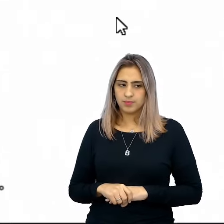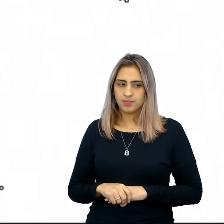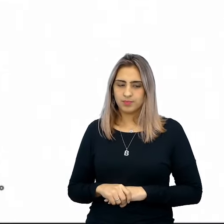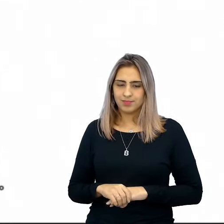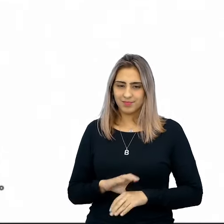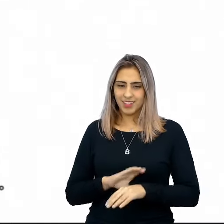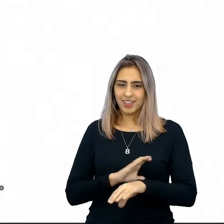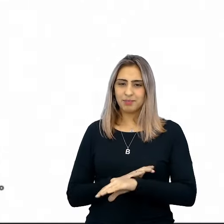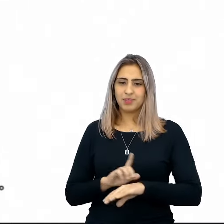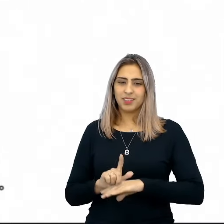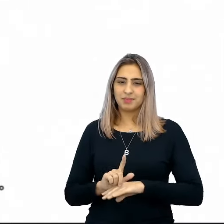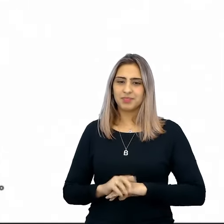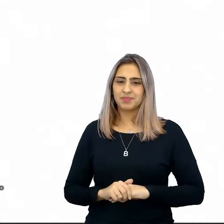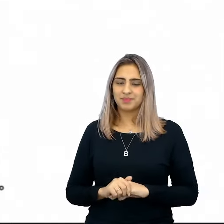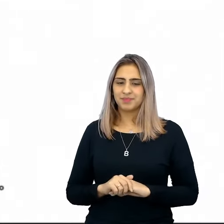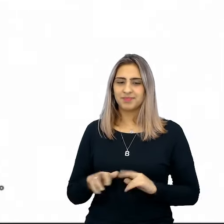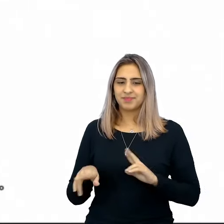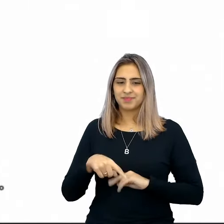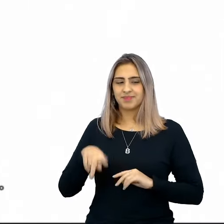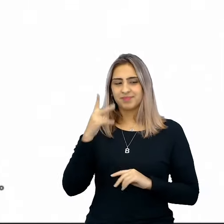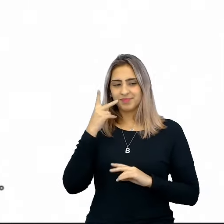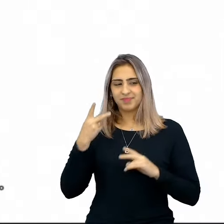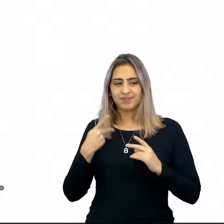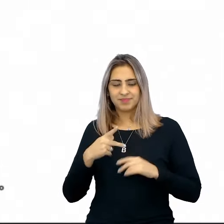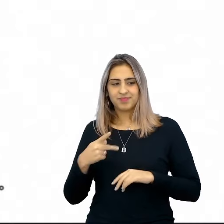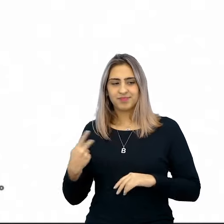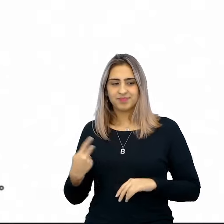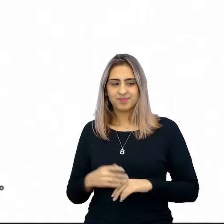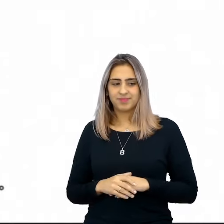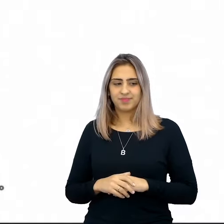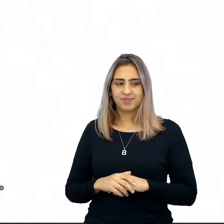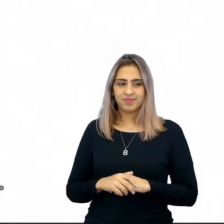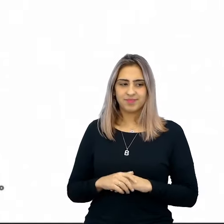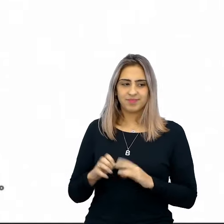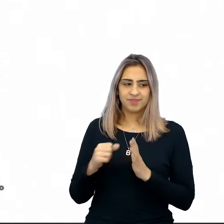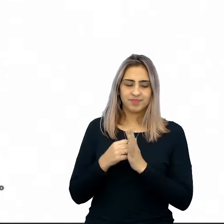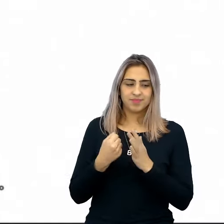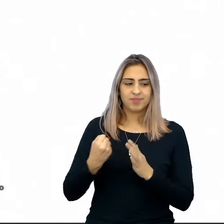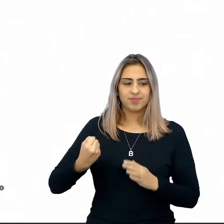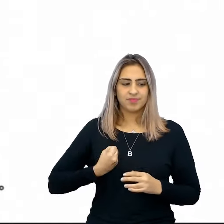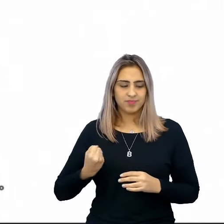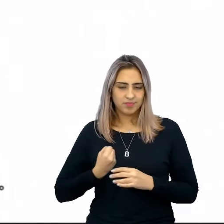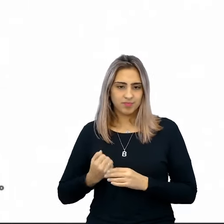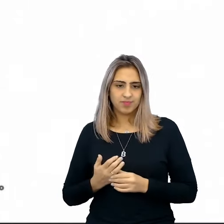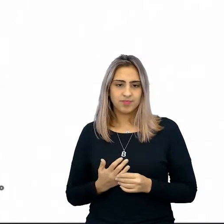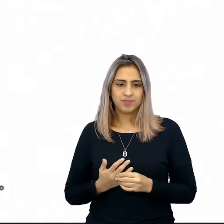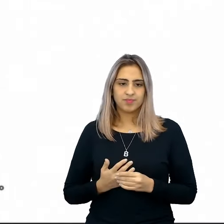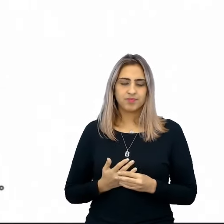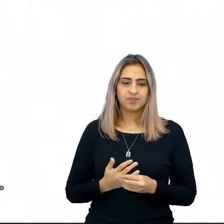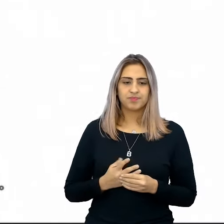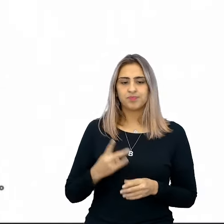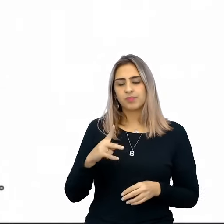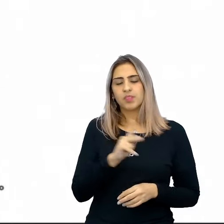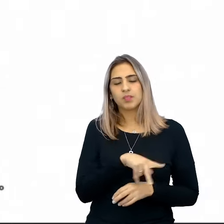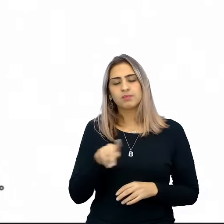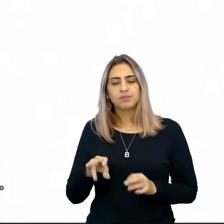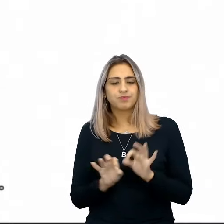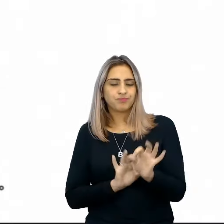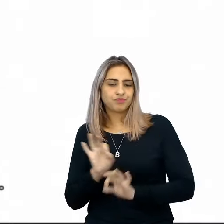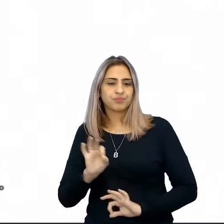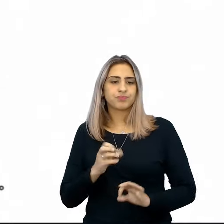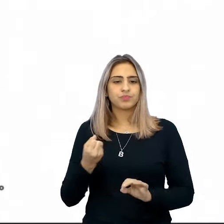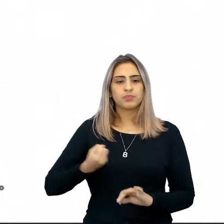seu tio José Luiz ditasse números para ela escrever nos quadros. Escreva os números que o seu professor ditar. Então, tem o